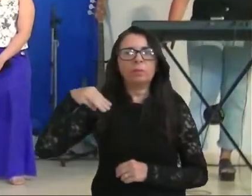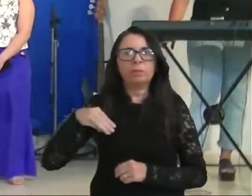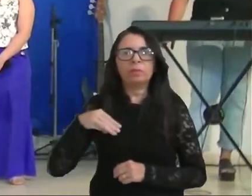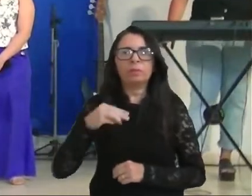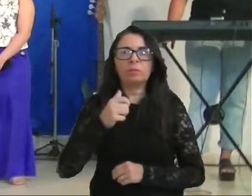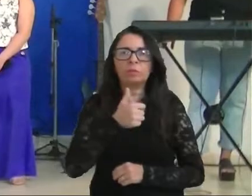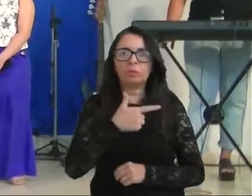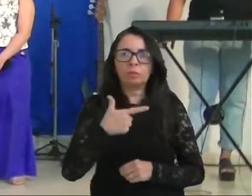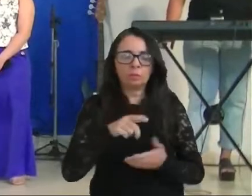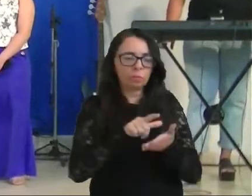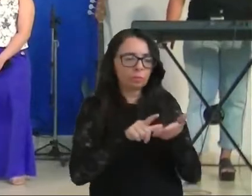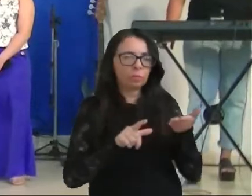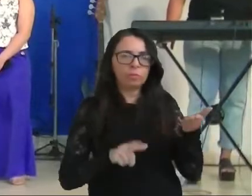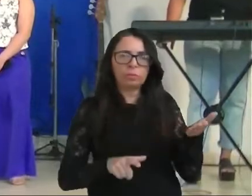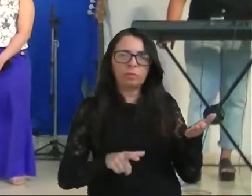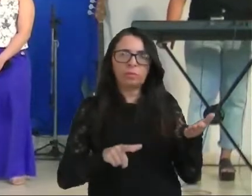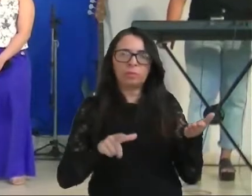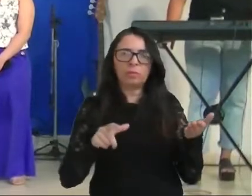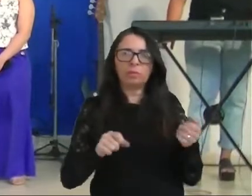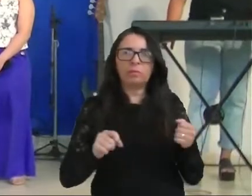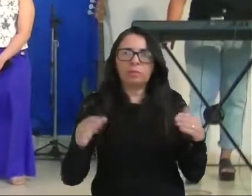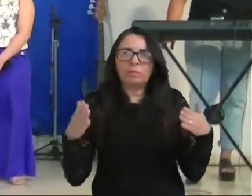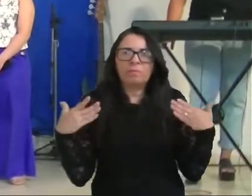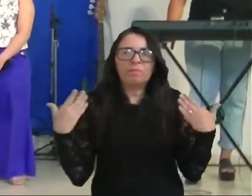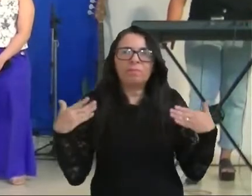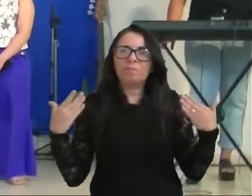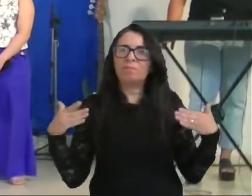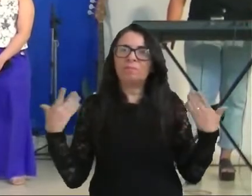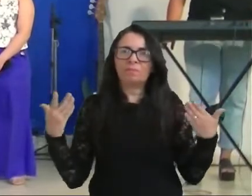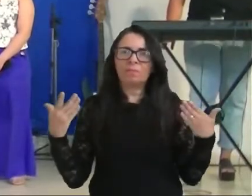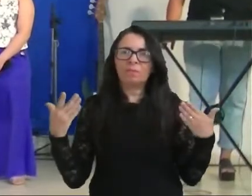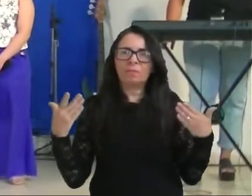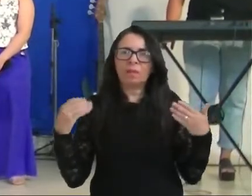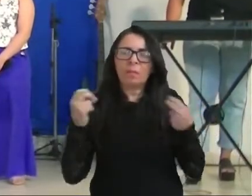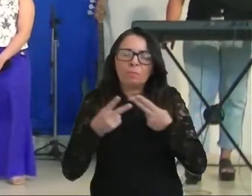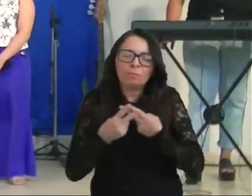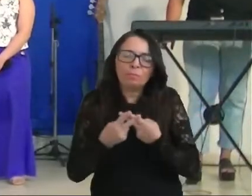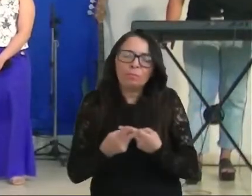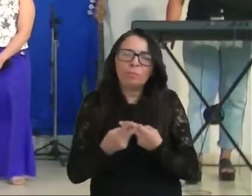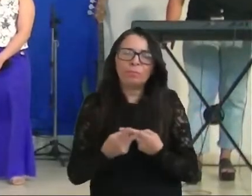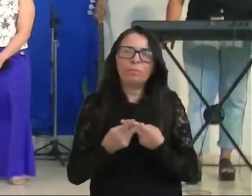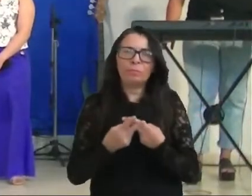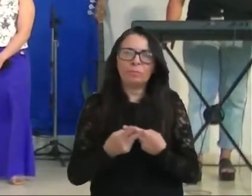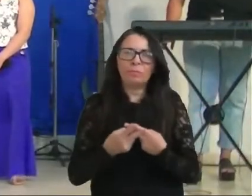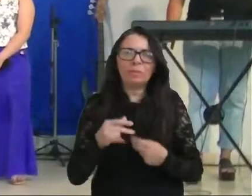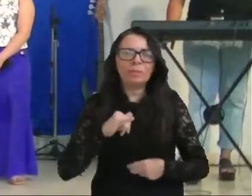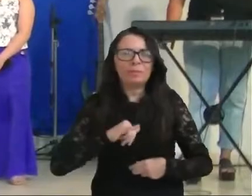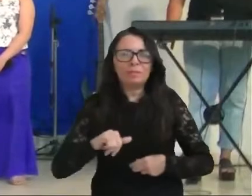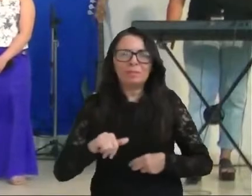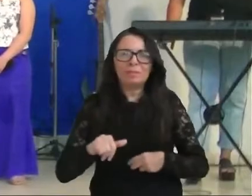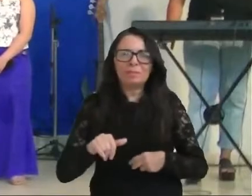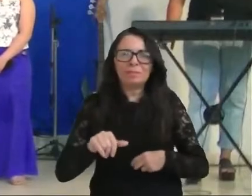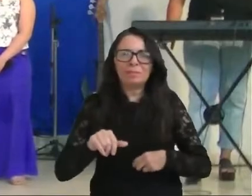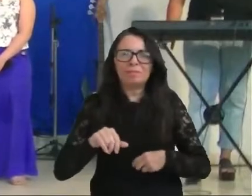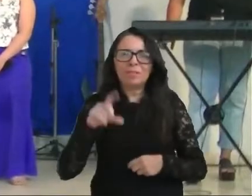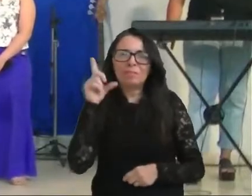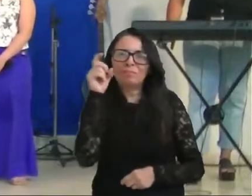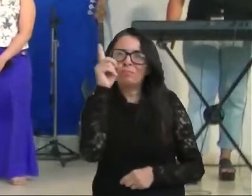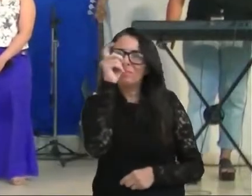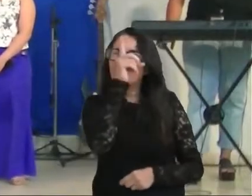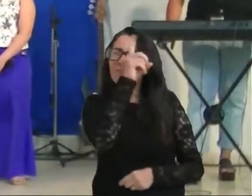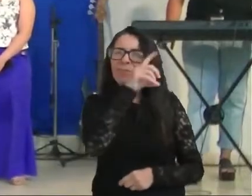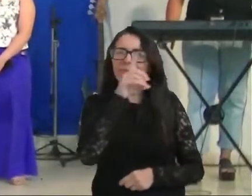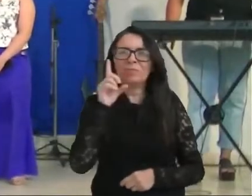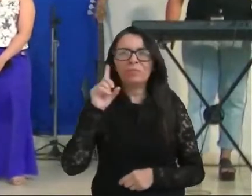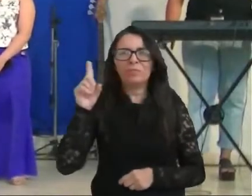assim: alegrai-vos na esperança, sede paciente na tribulação, perseverai em oração.